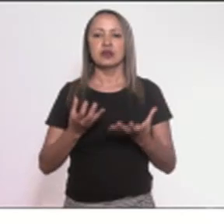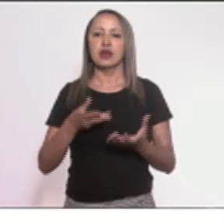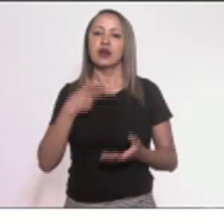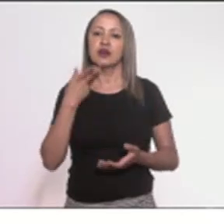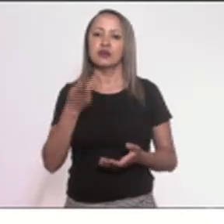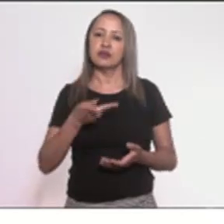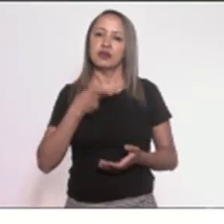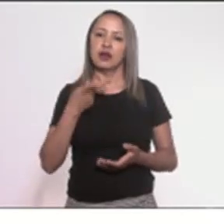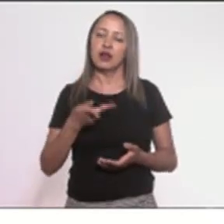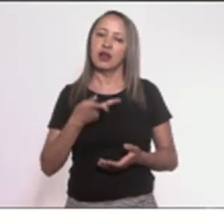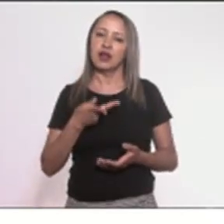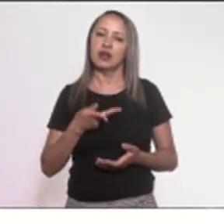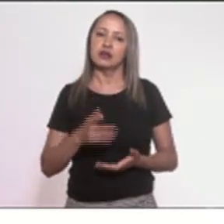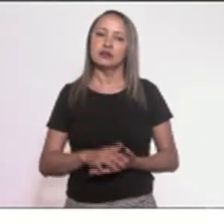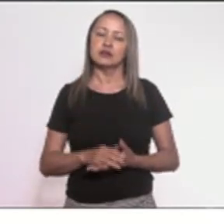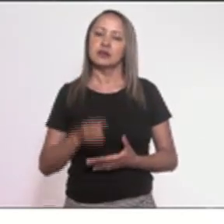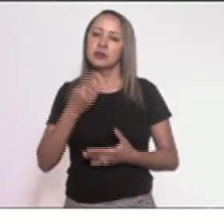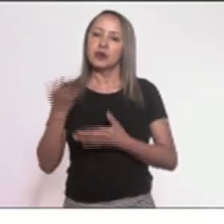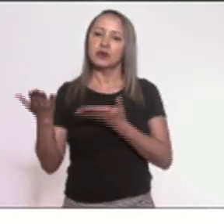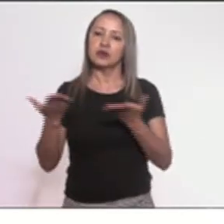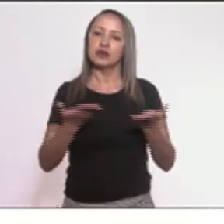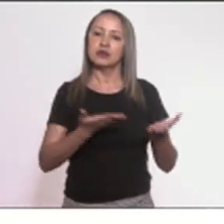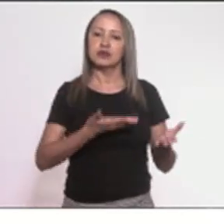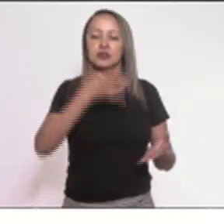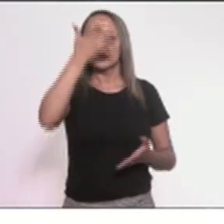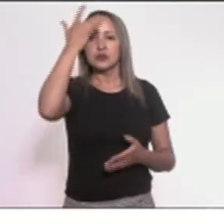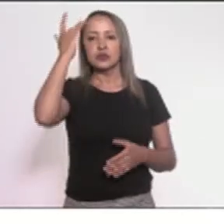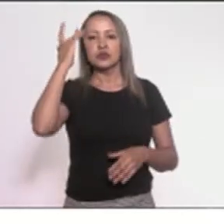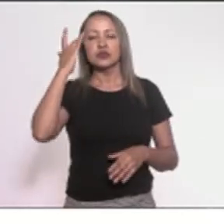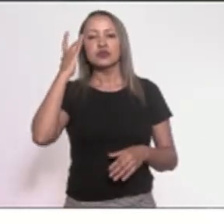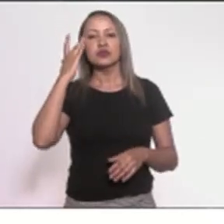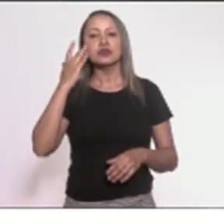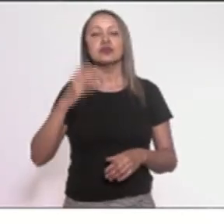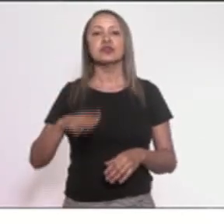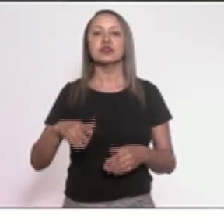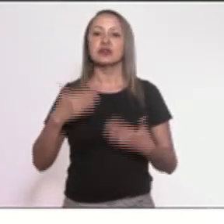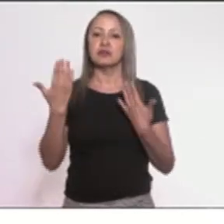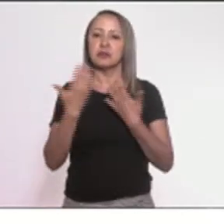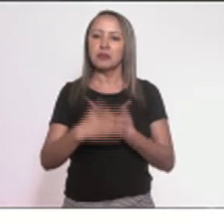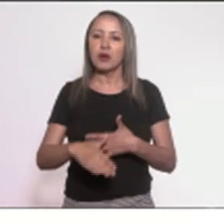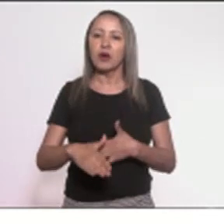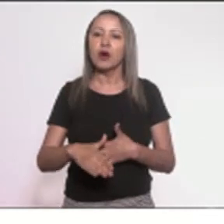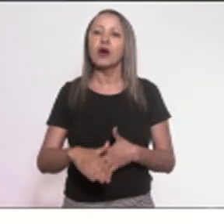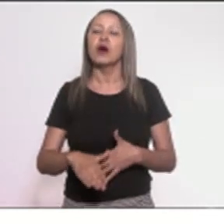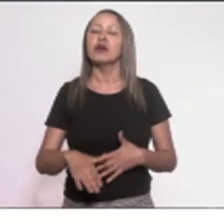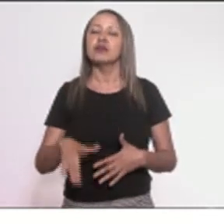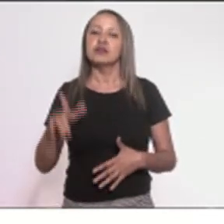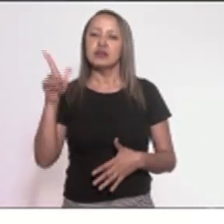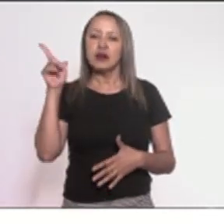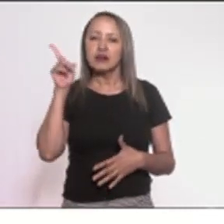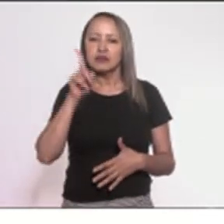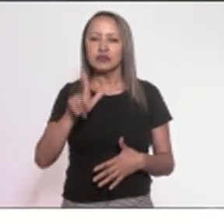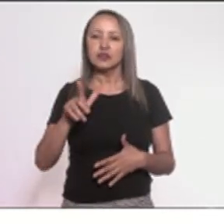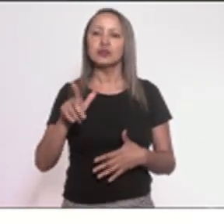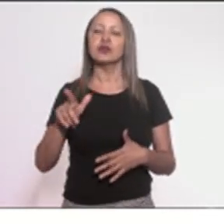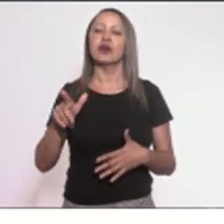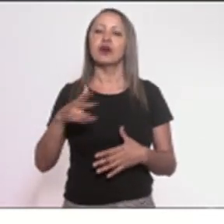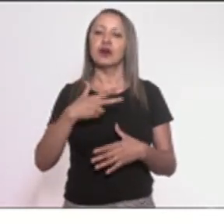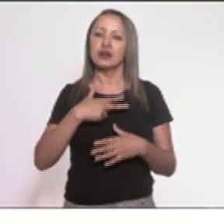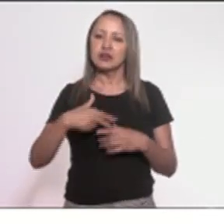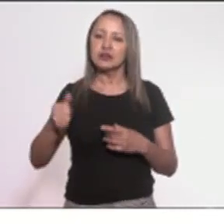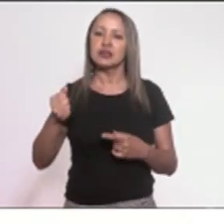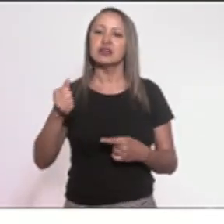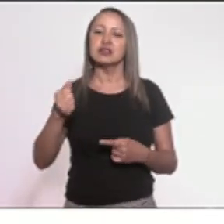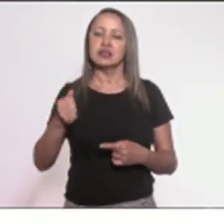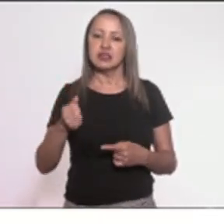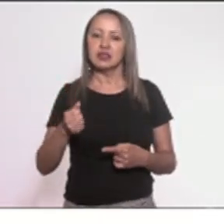os nossos queridos concursados. Com certeza vocês estarão aí nas fileiras, defendendo